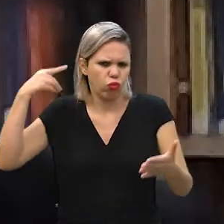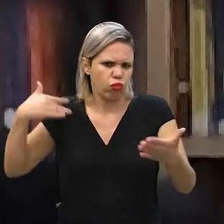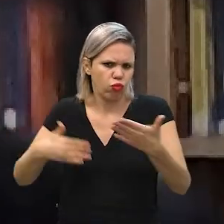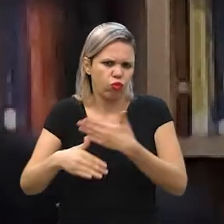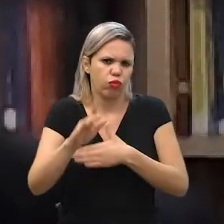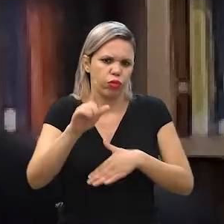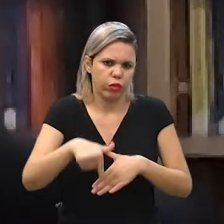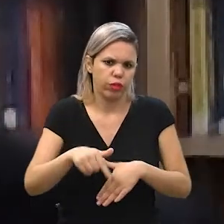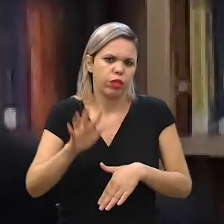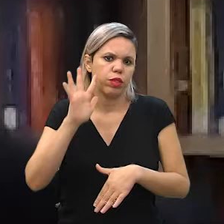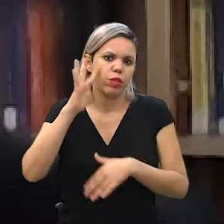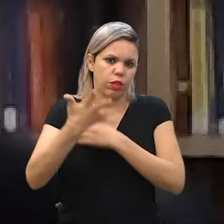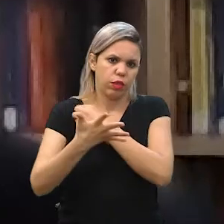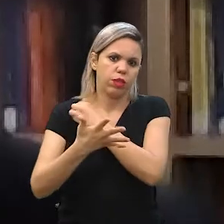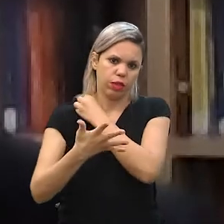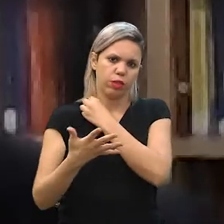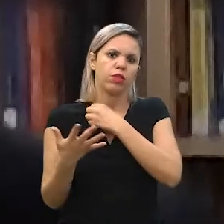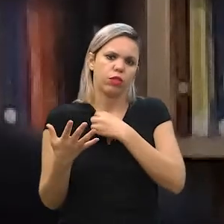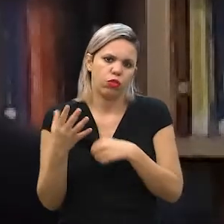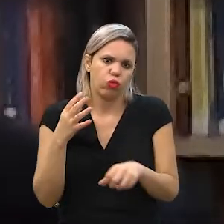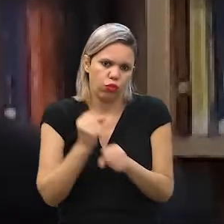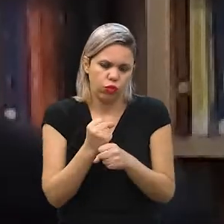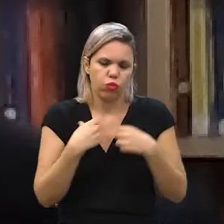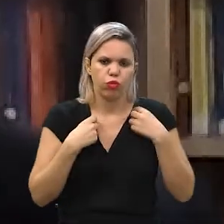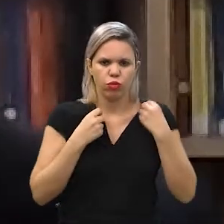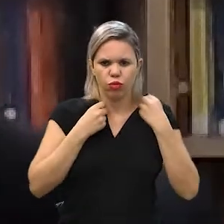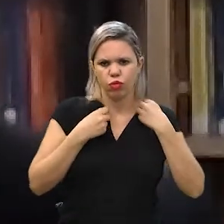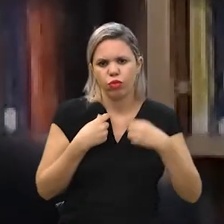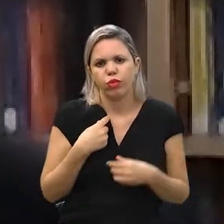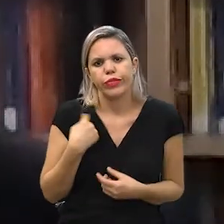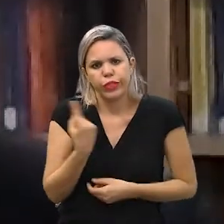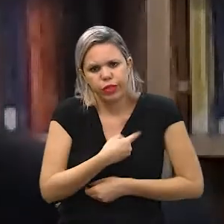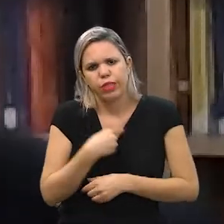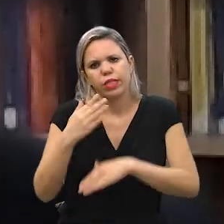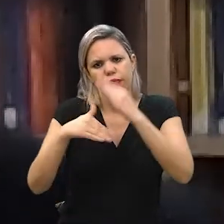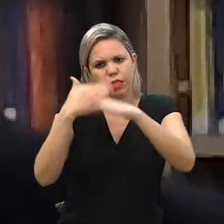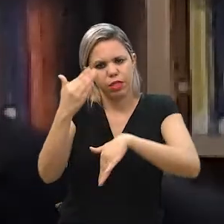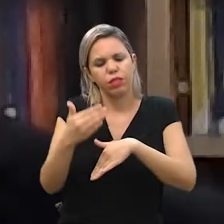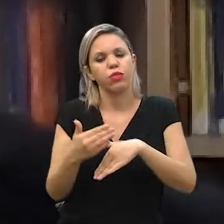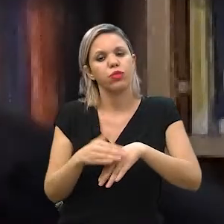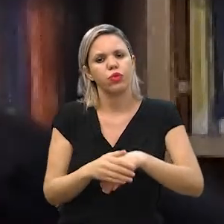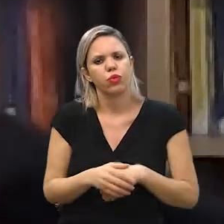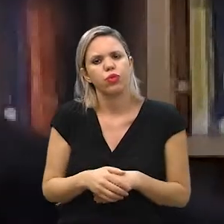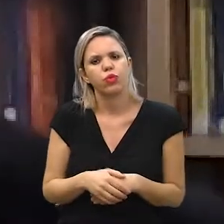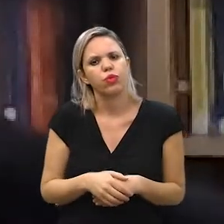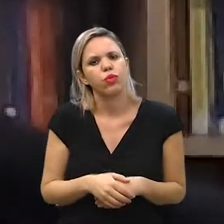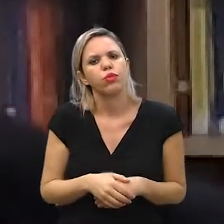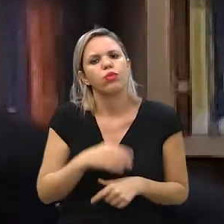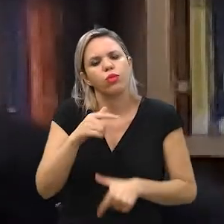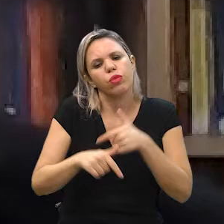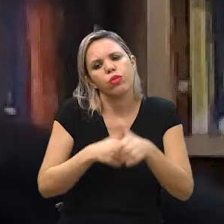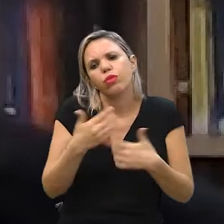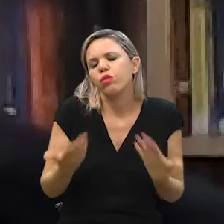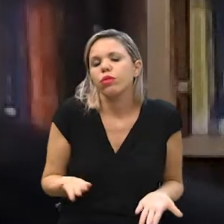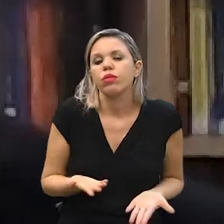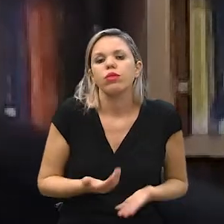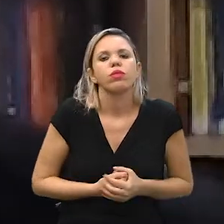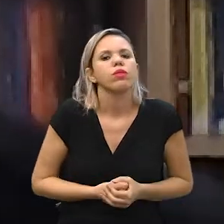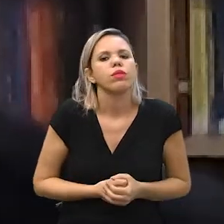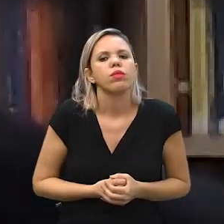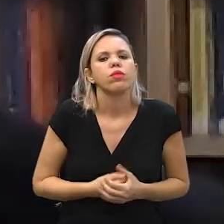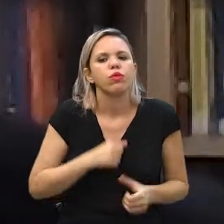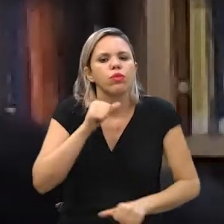é orientado por conteúdos, né? E a gente sabe que o desenvolvimento do mundo do trabalho, ele passou